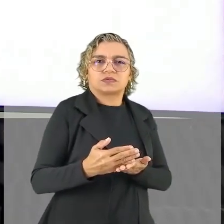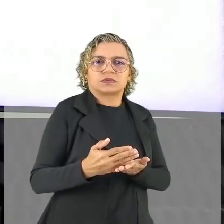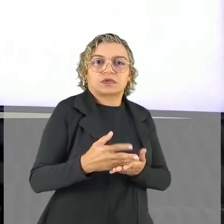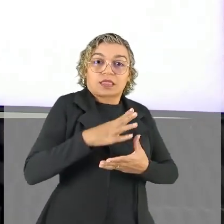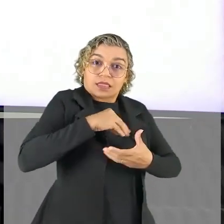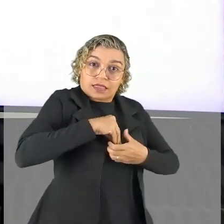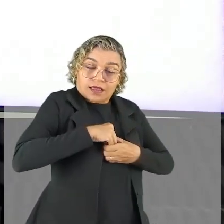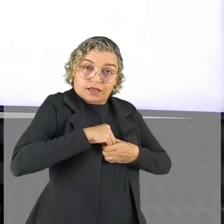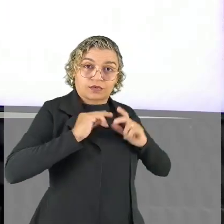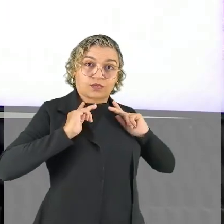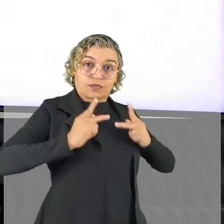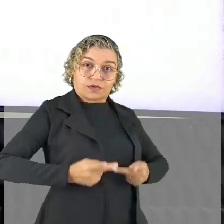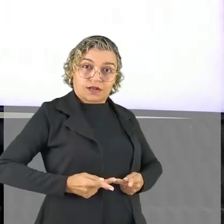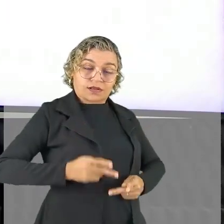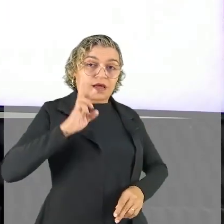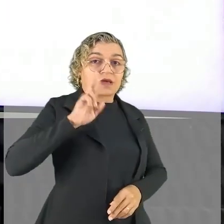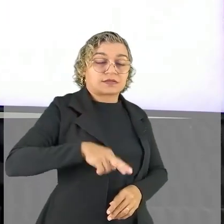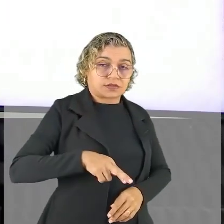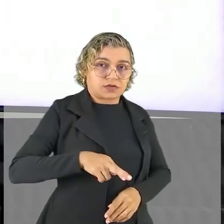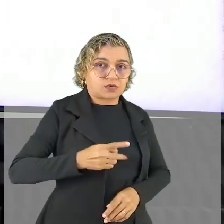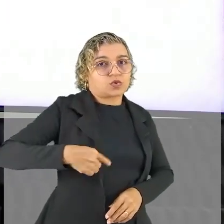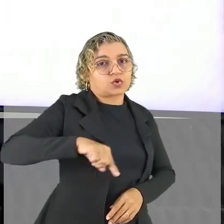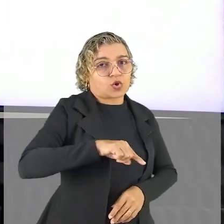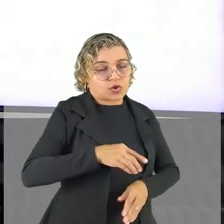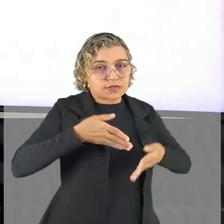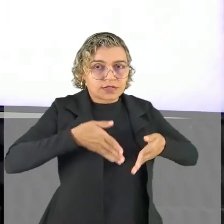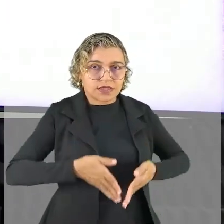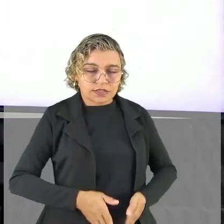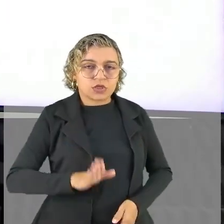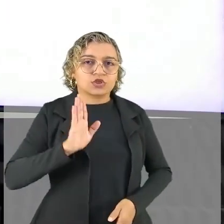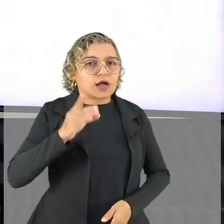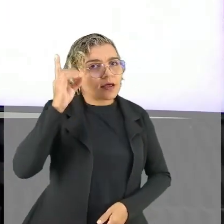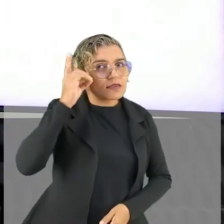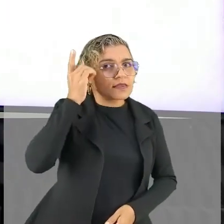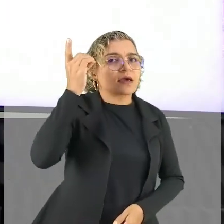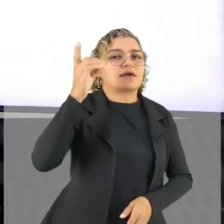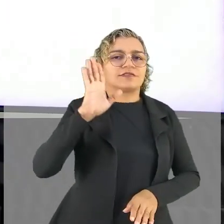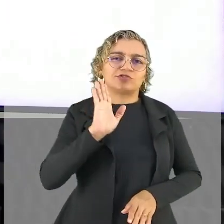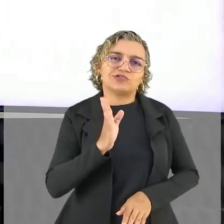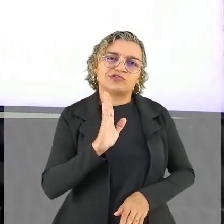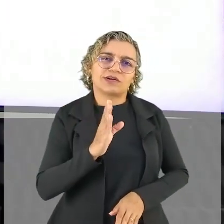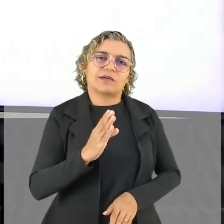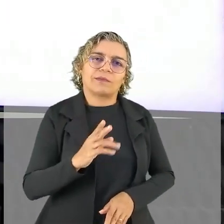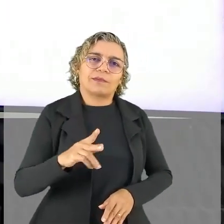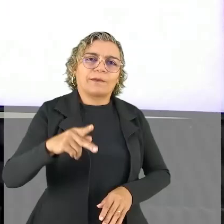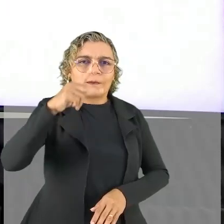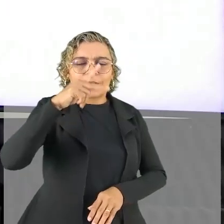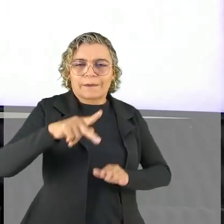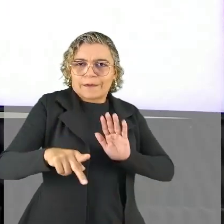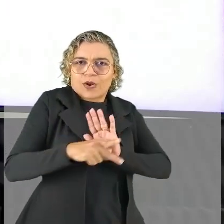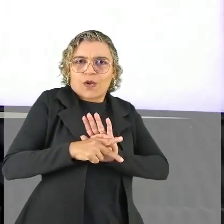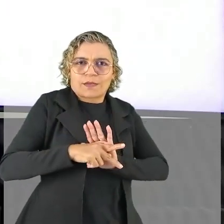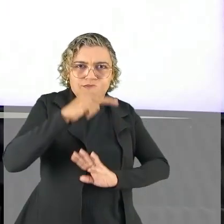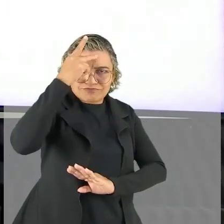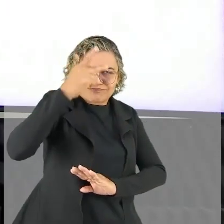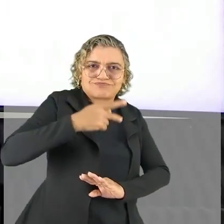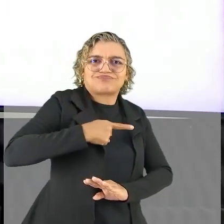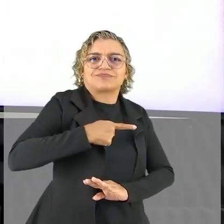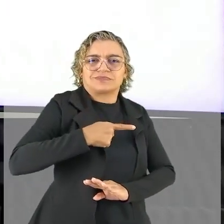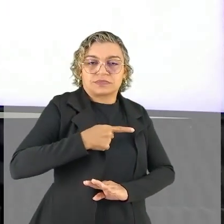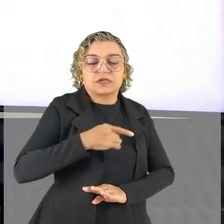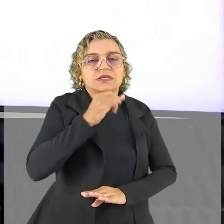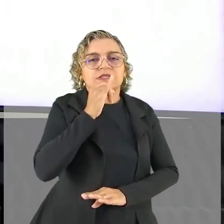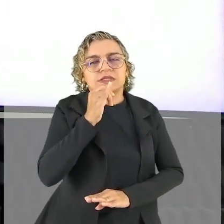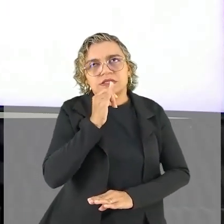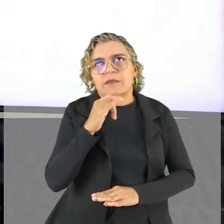razão. A gente já nasce com algumas ideias inatas. Por exemplo, a gente não precisa